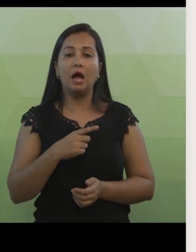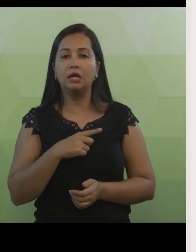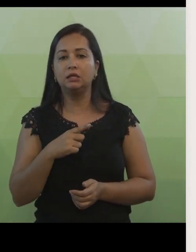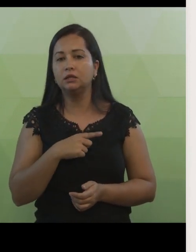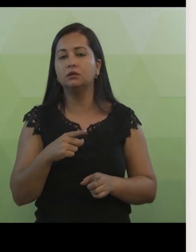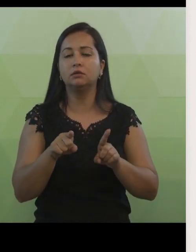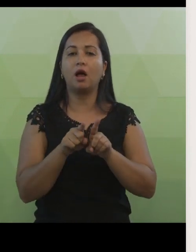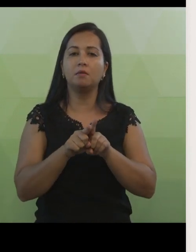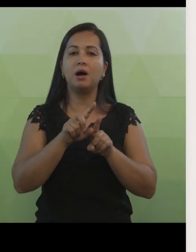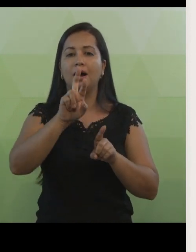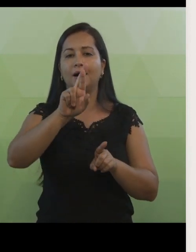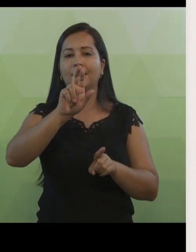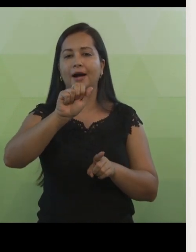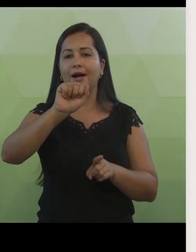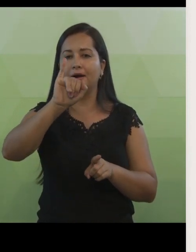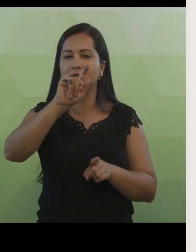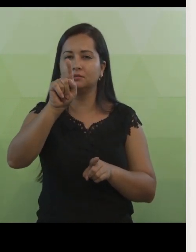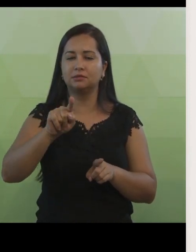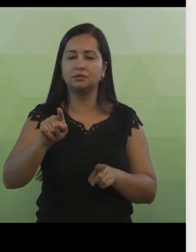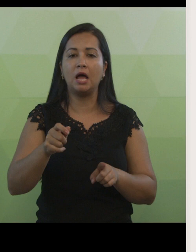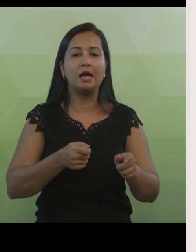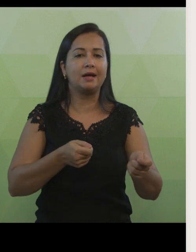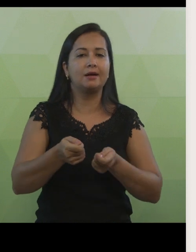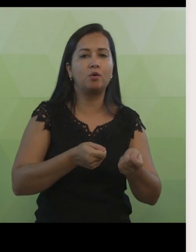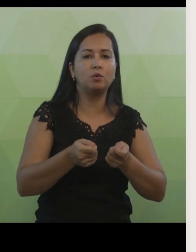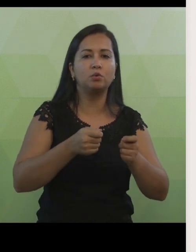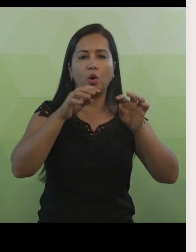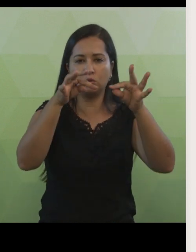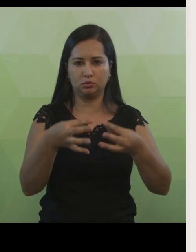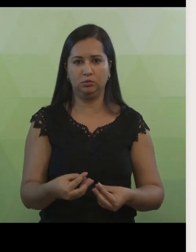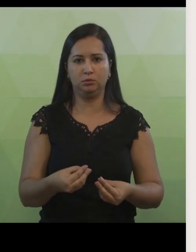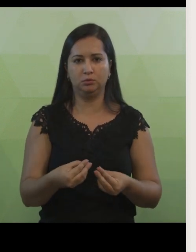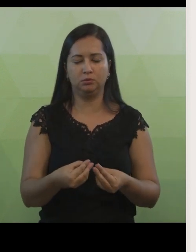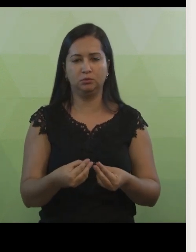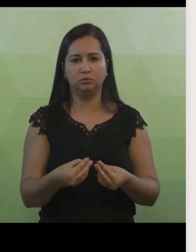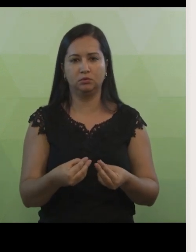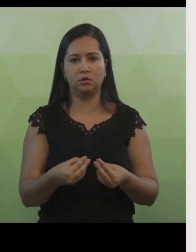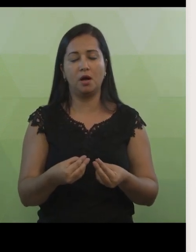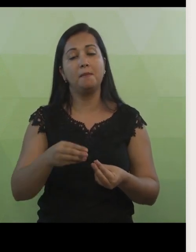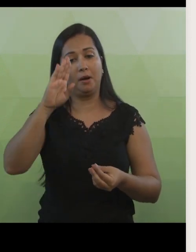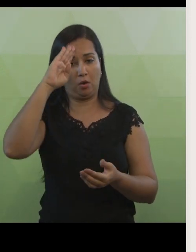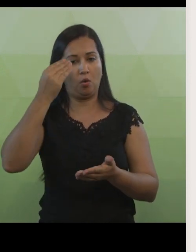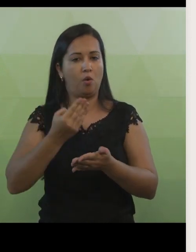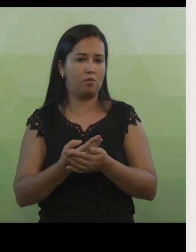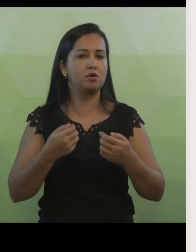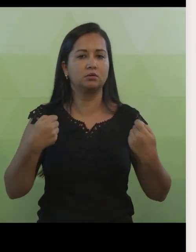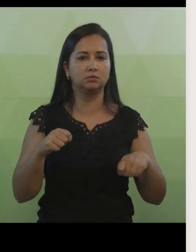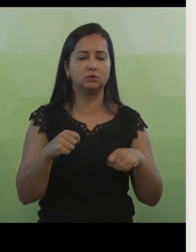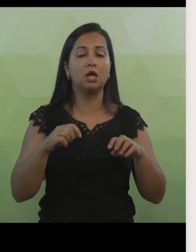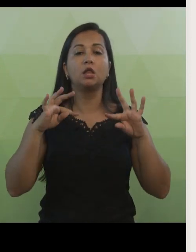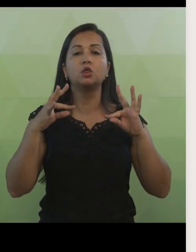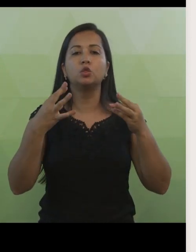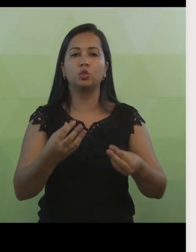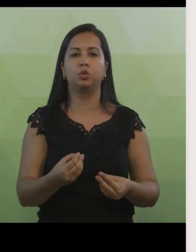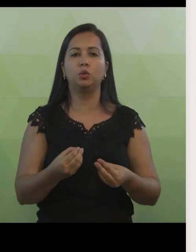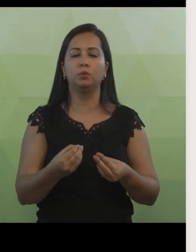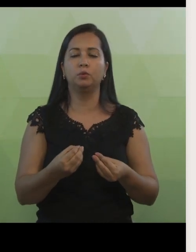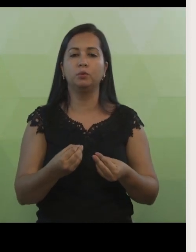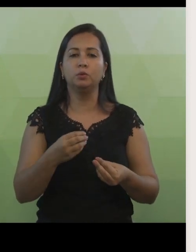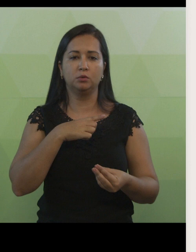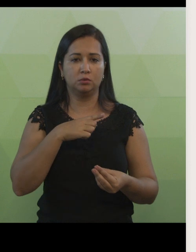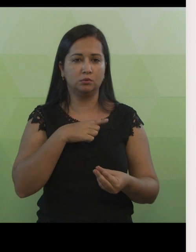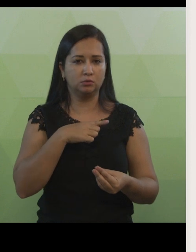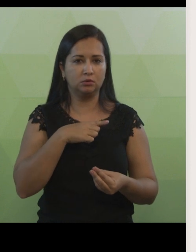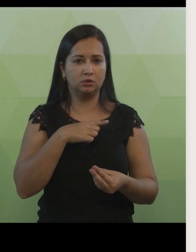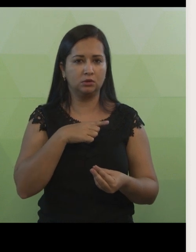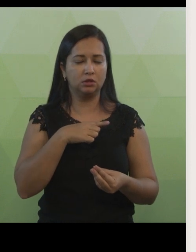a autoridade raiz controla todas as ACs. E existe no modelo Web of Trust, que seria uma malha de confiança.